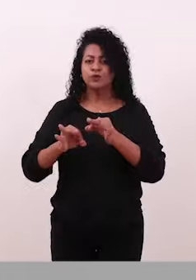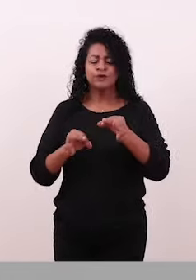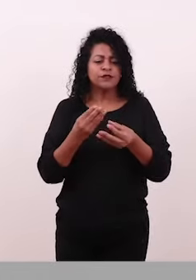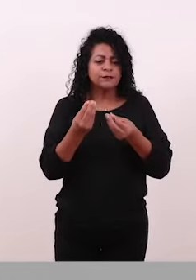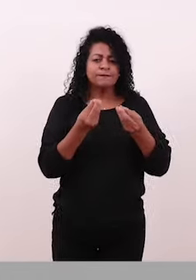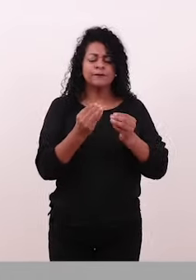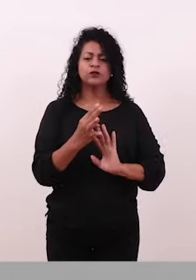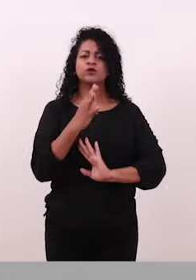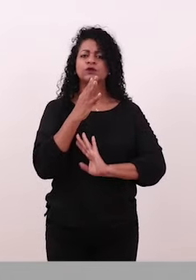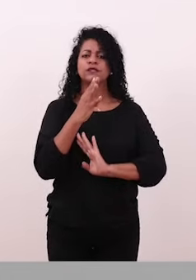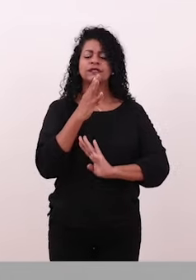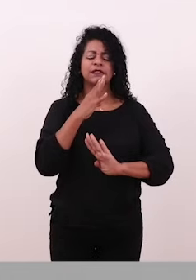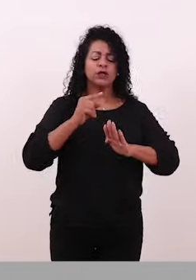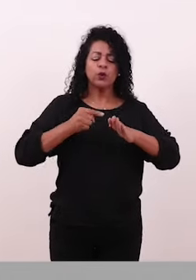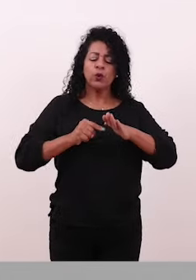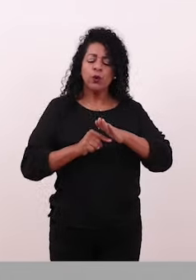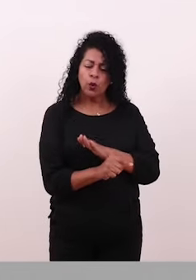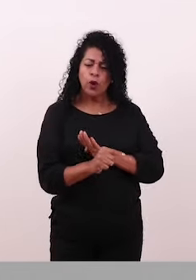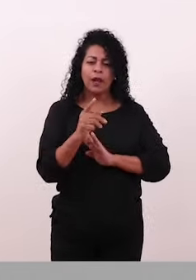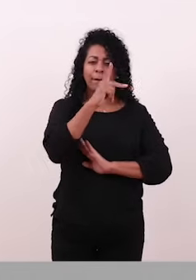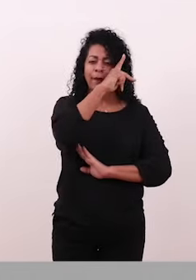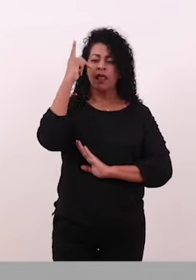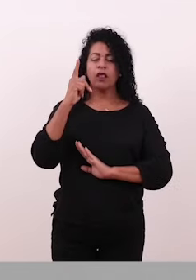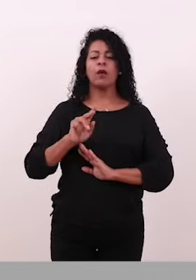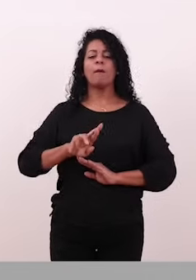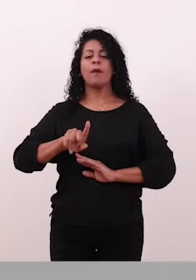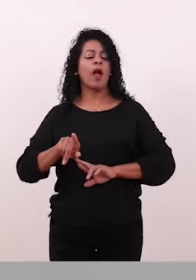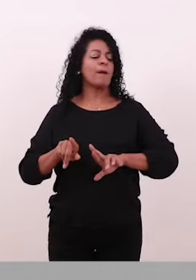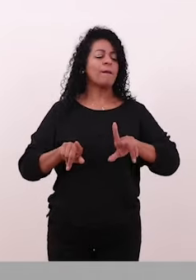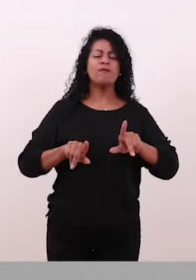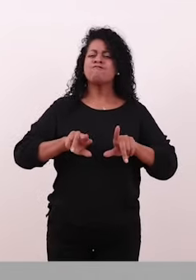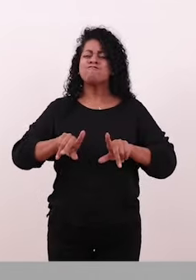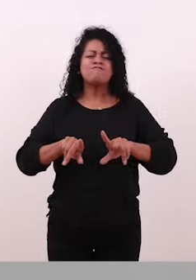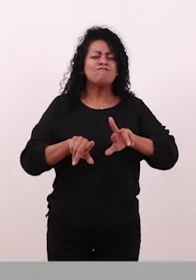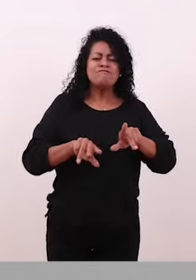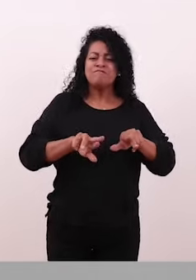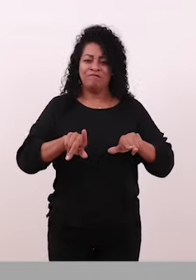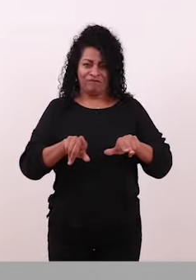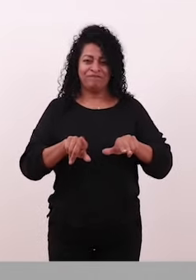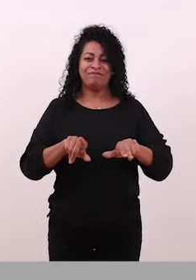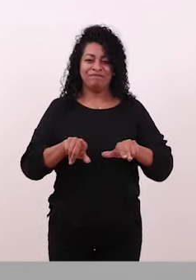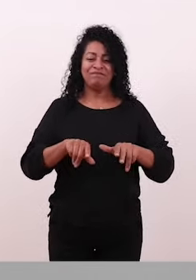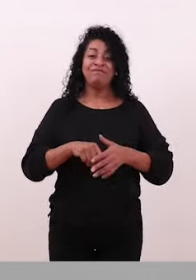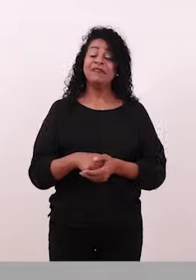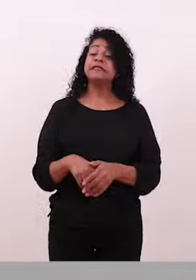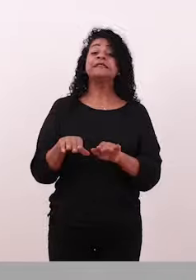projetos. Então eu fui conhecendo pessoas diferentes e fui